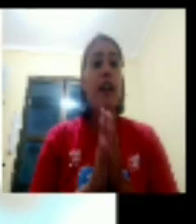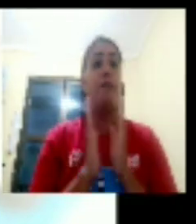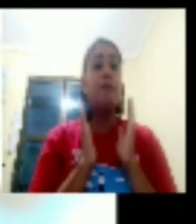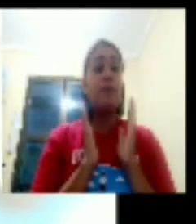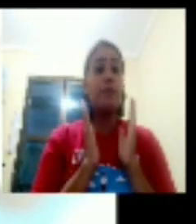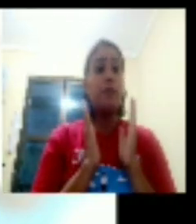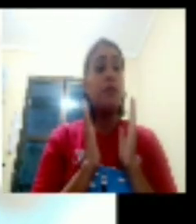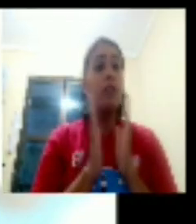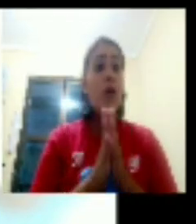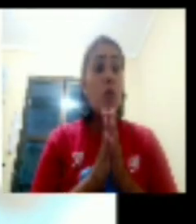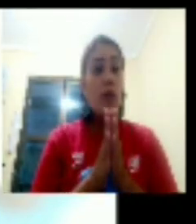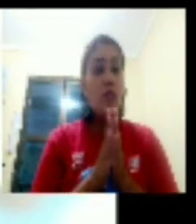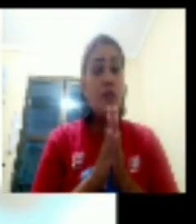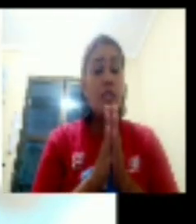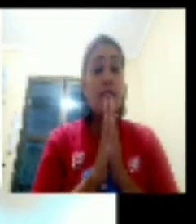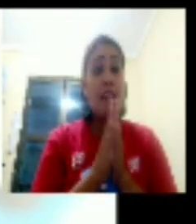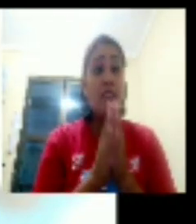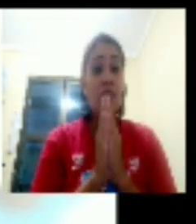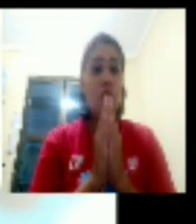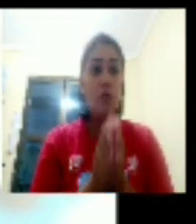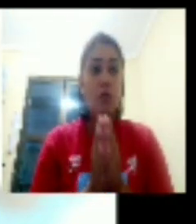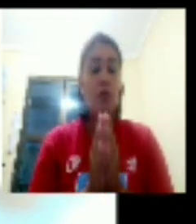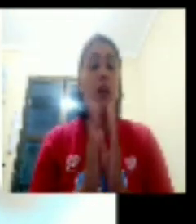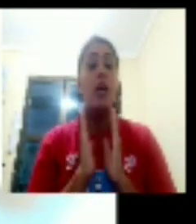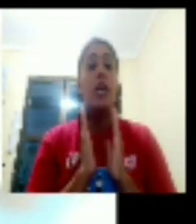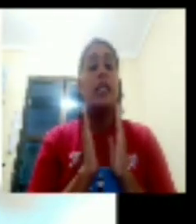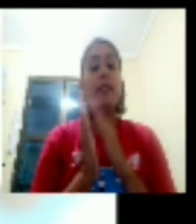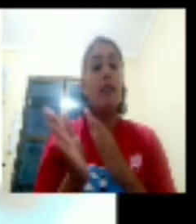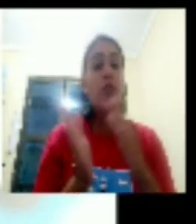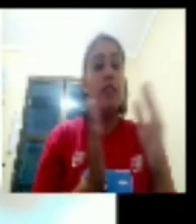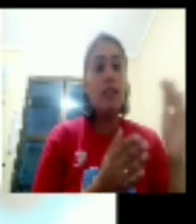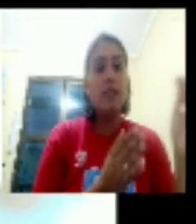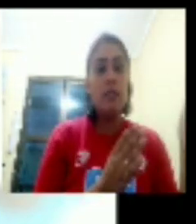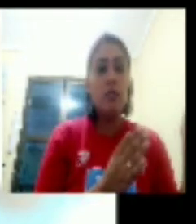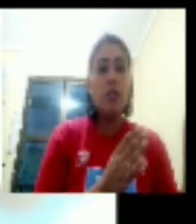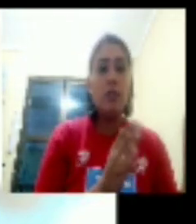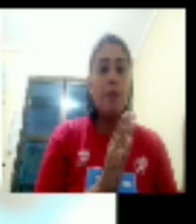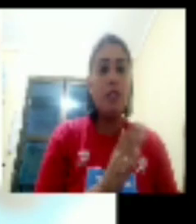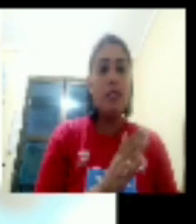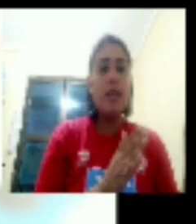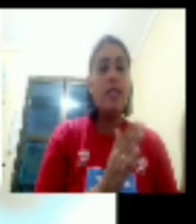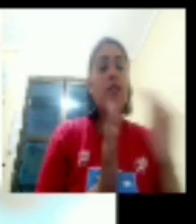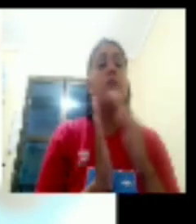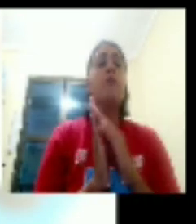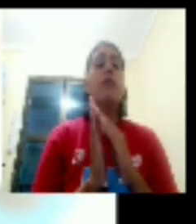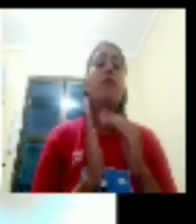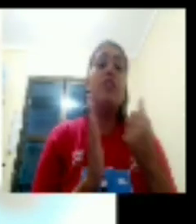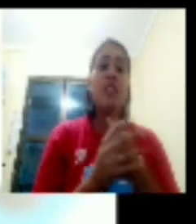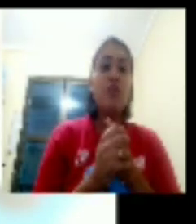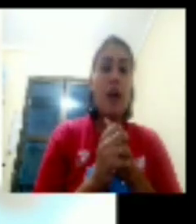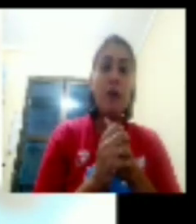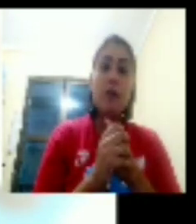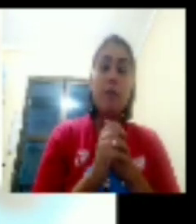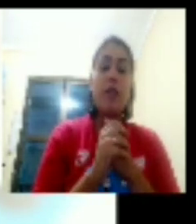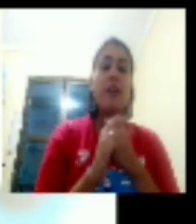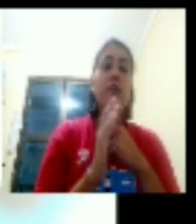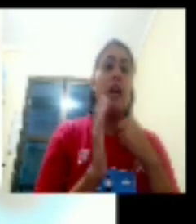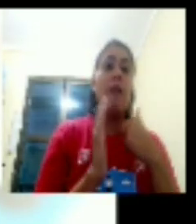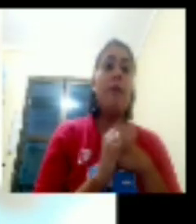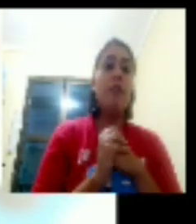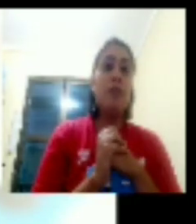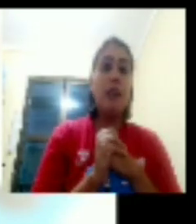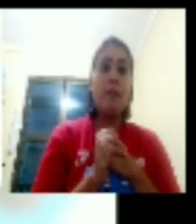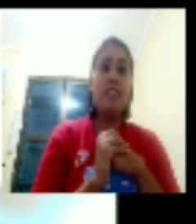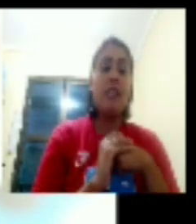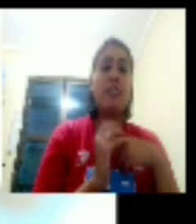Quem tiver alguma dúvida desse assunto, de não ter entendido esse processo, vocês falam comigo,